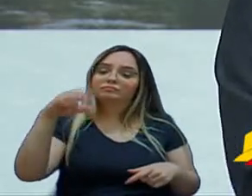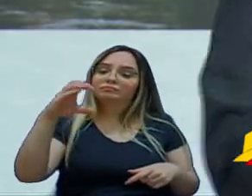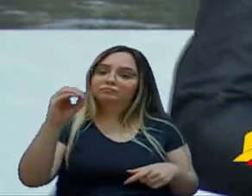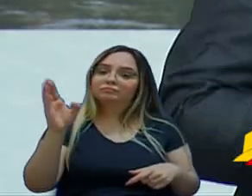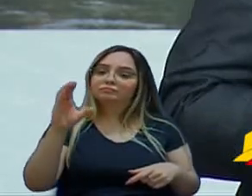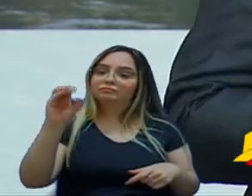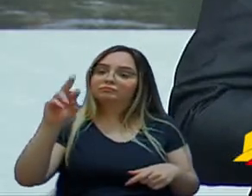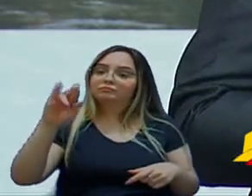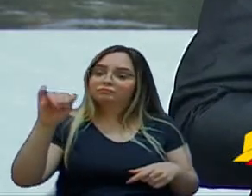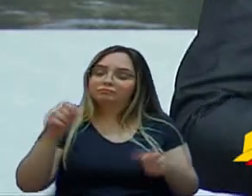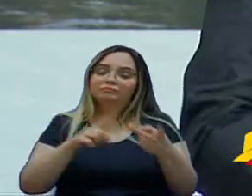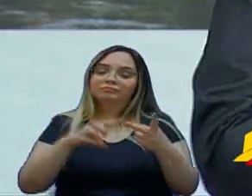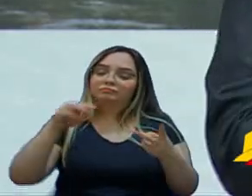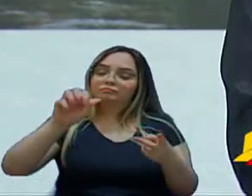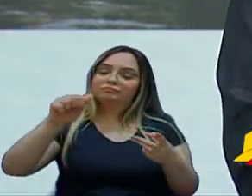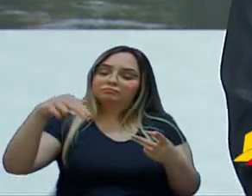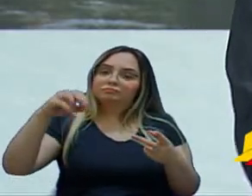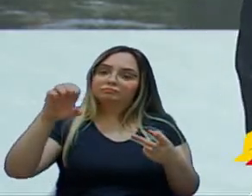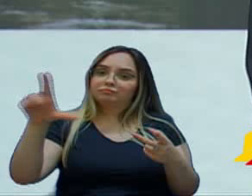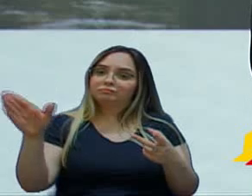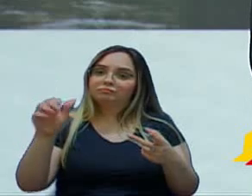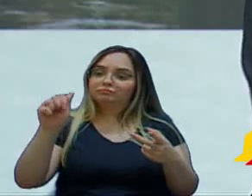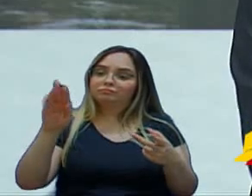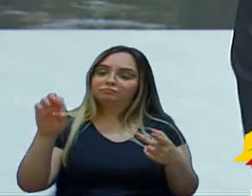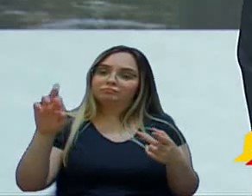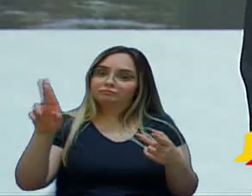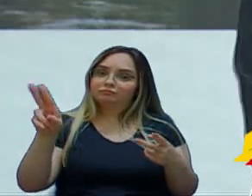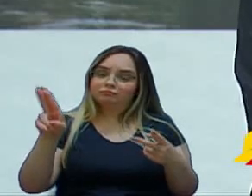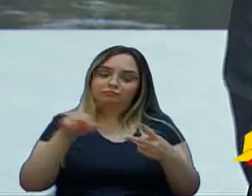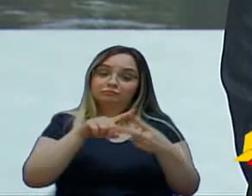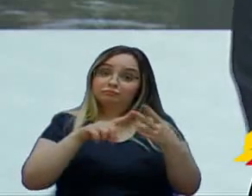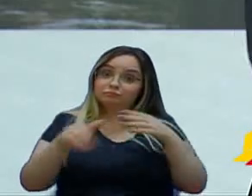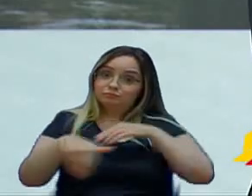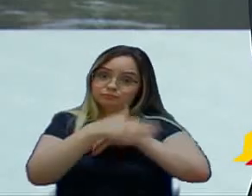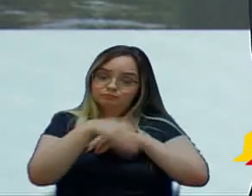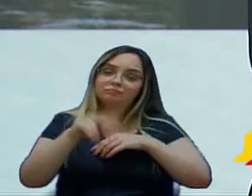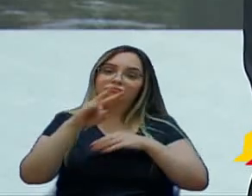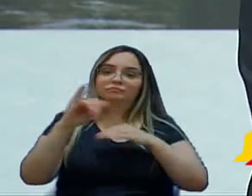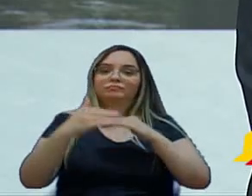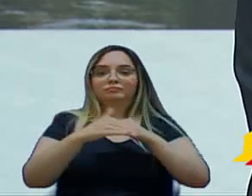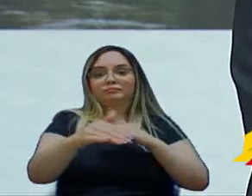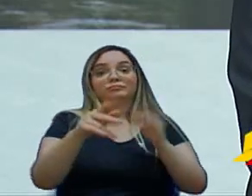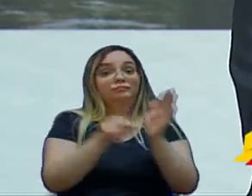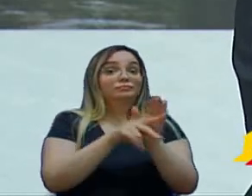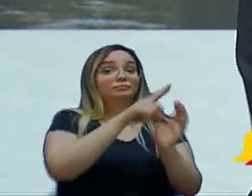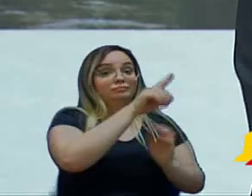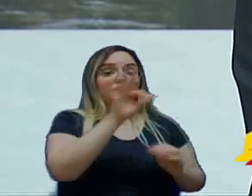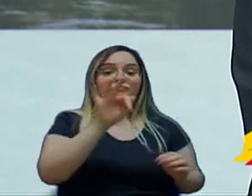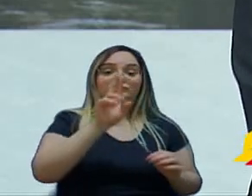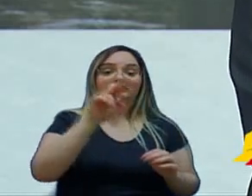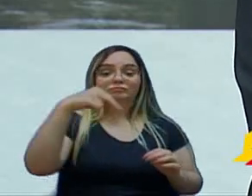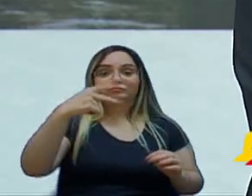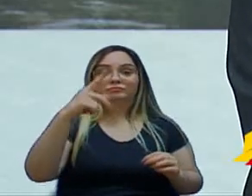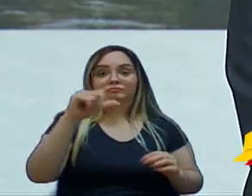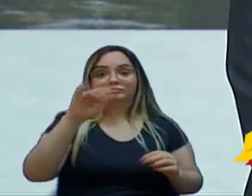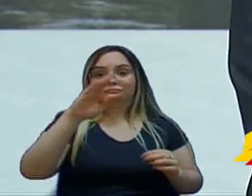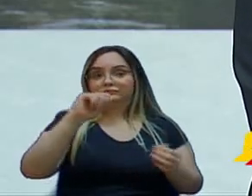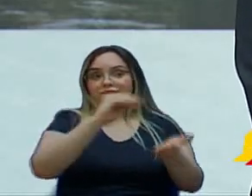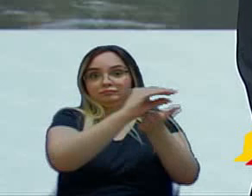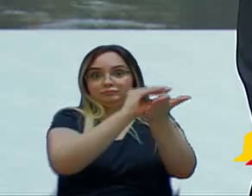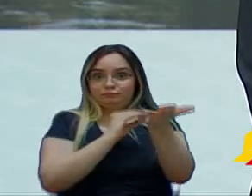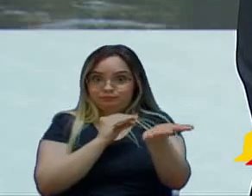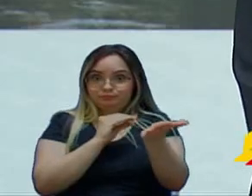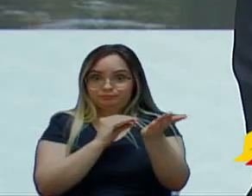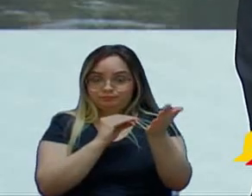Abreu. Então, a gente está fazendo de tudo para que aconteça o quanto antes. Esse do Fomplata agora em dezembro e esse por meios próprios da